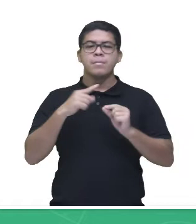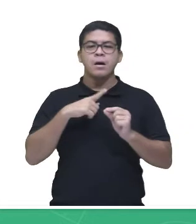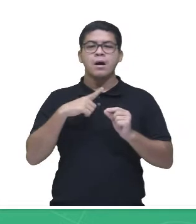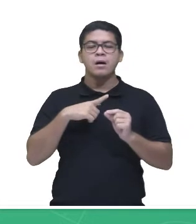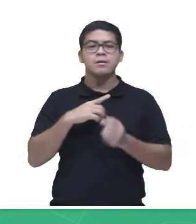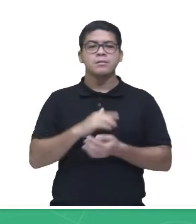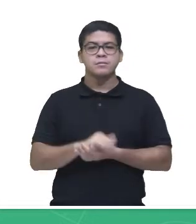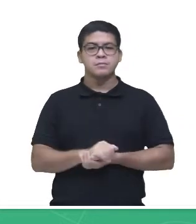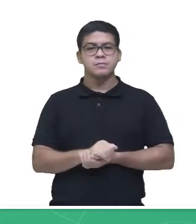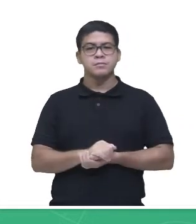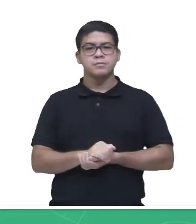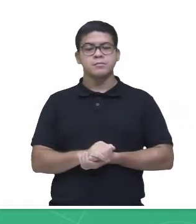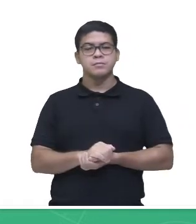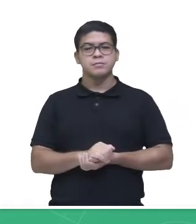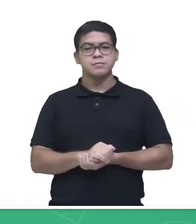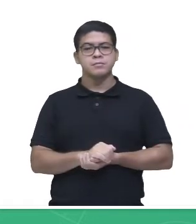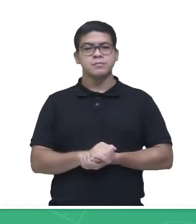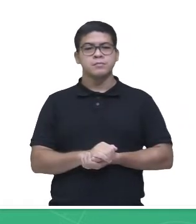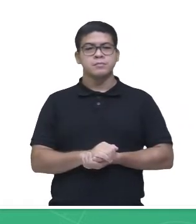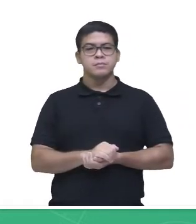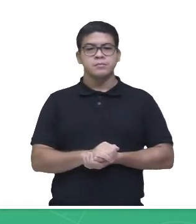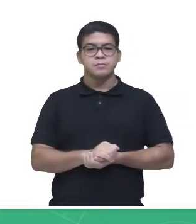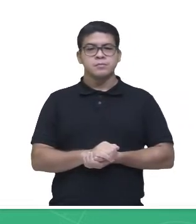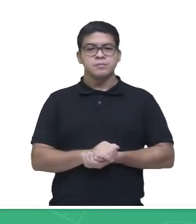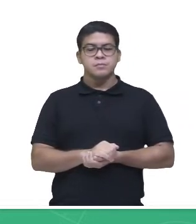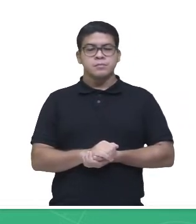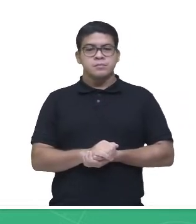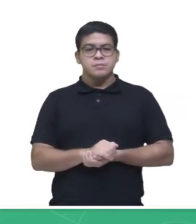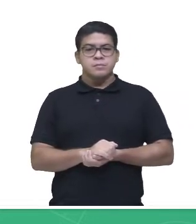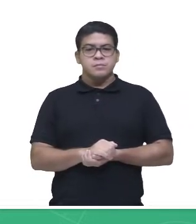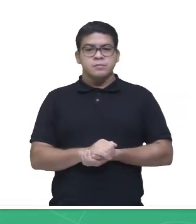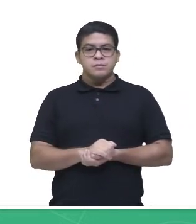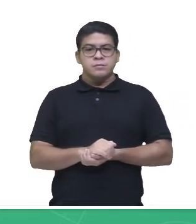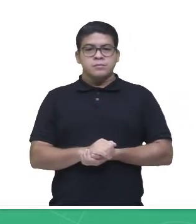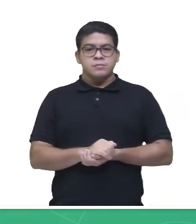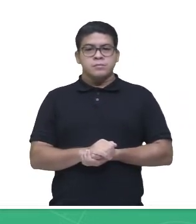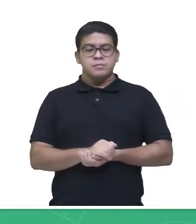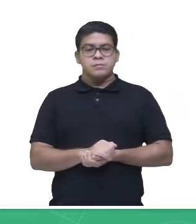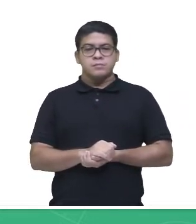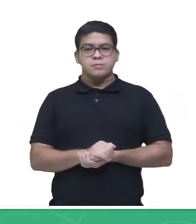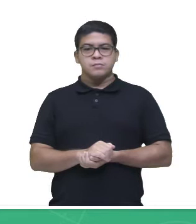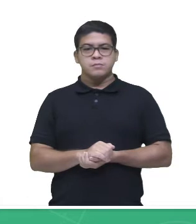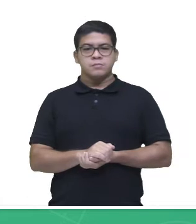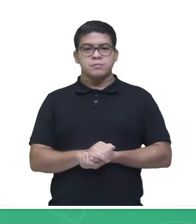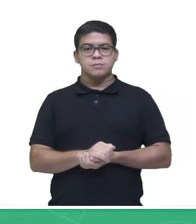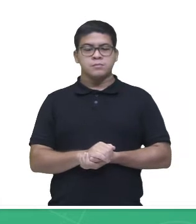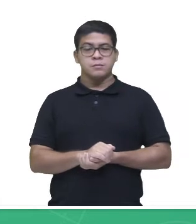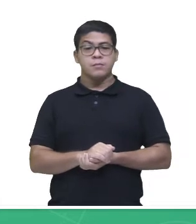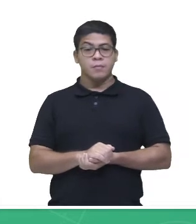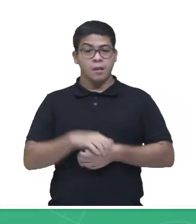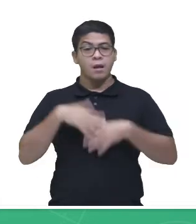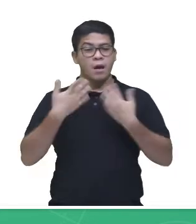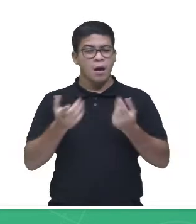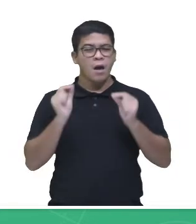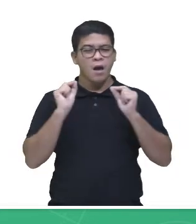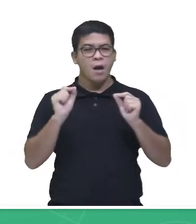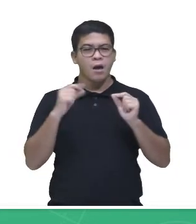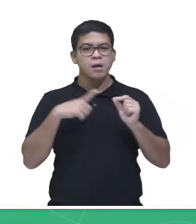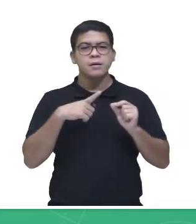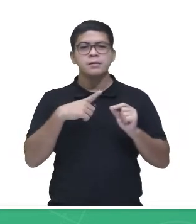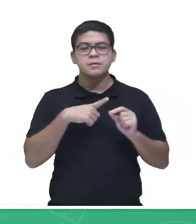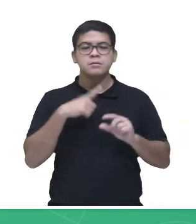nos referirmos aos acontecimentos, aos fatos do passado, que